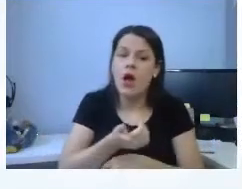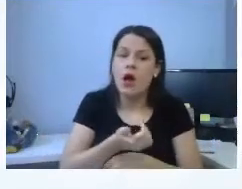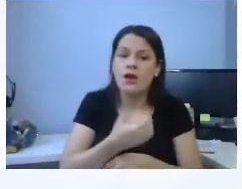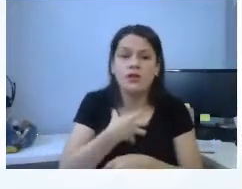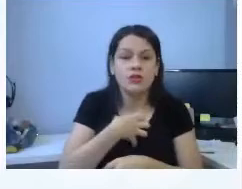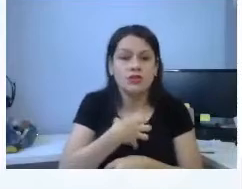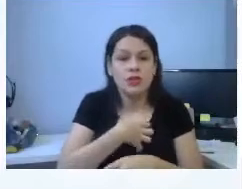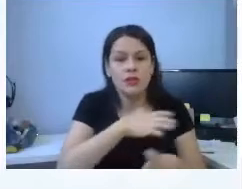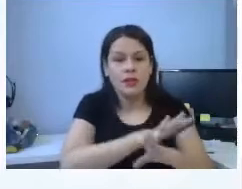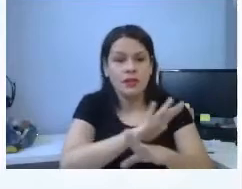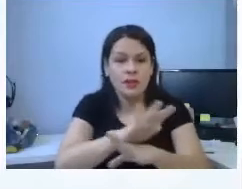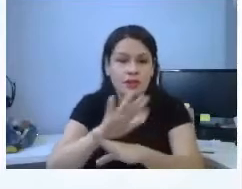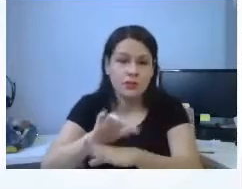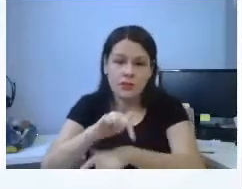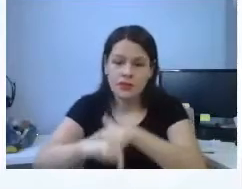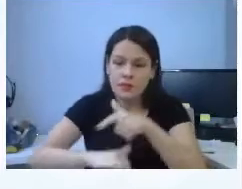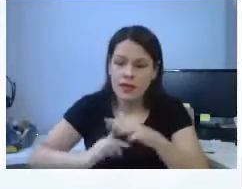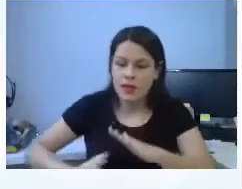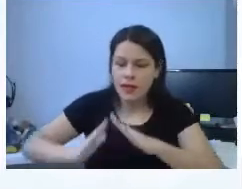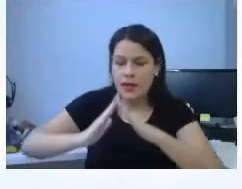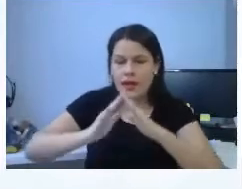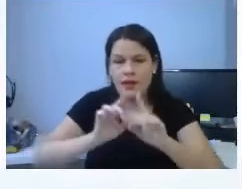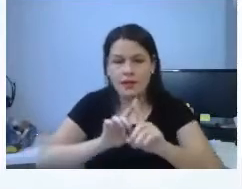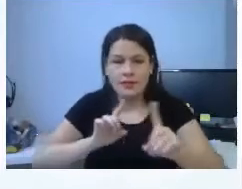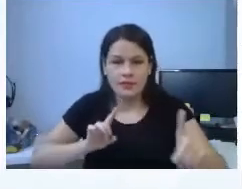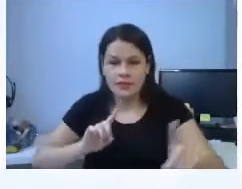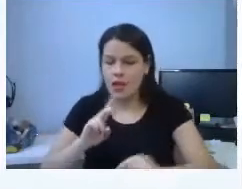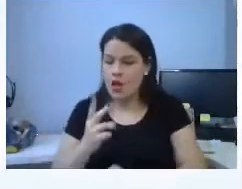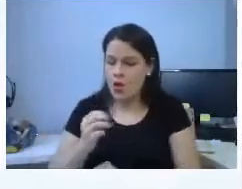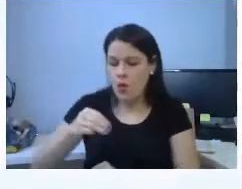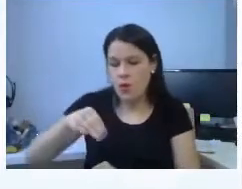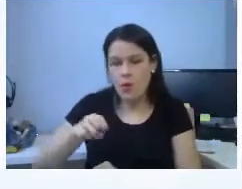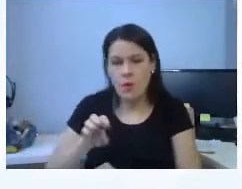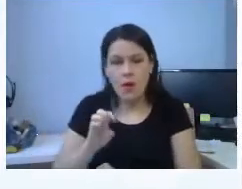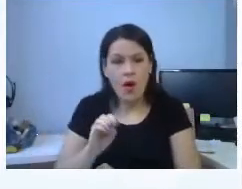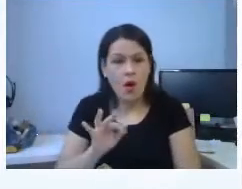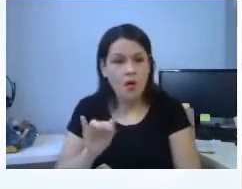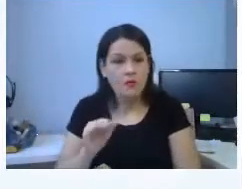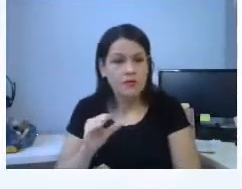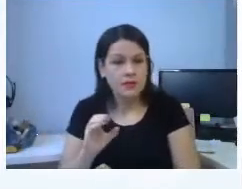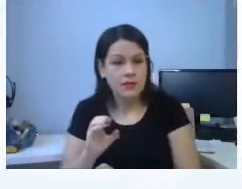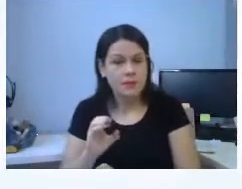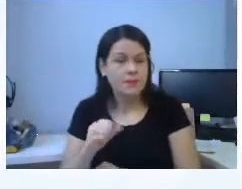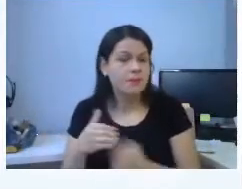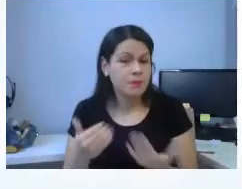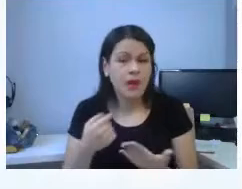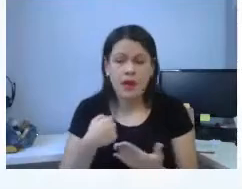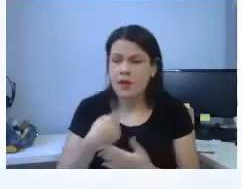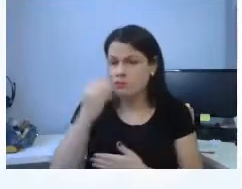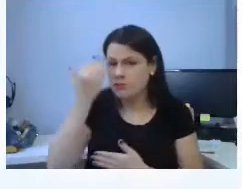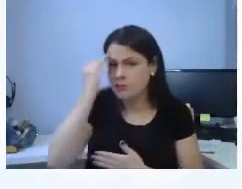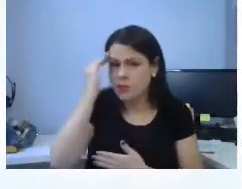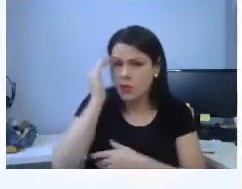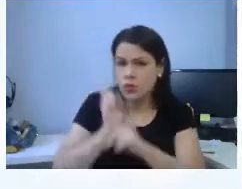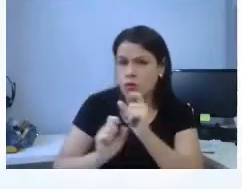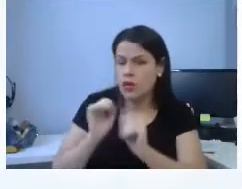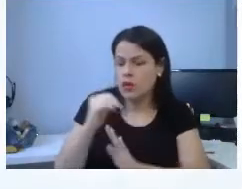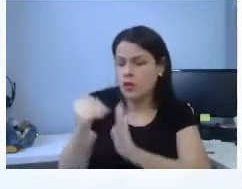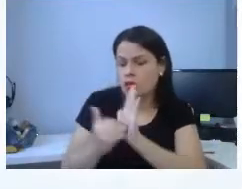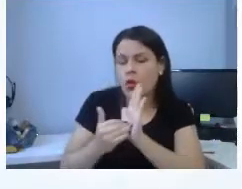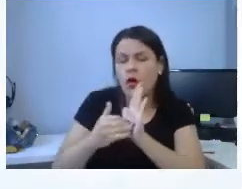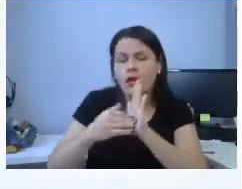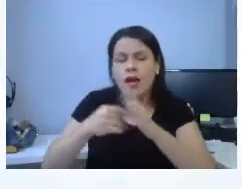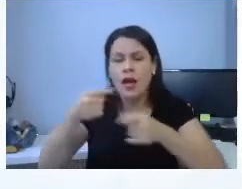serviço através do trabalho remoto ou o home office. Eu entendo que a discussão em relação à